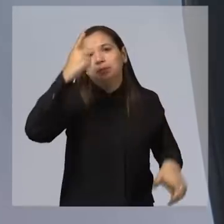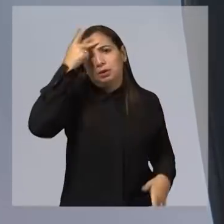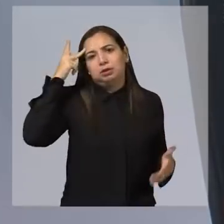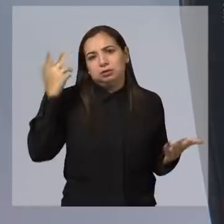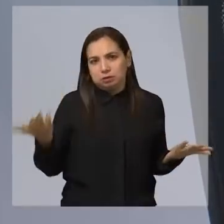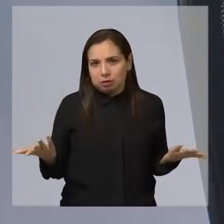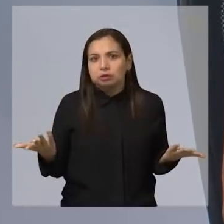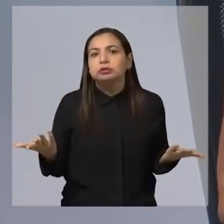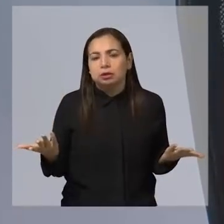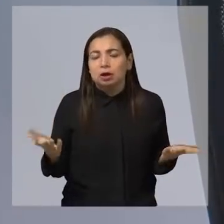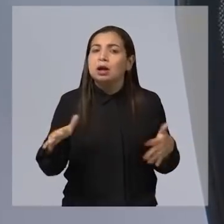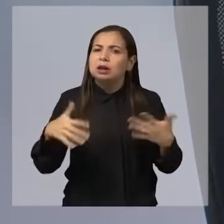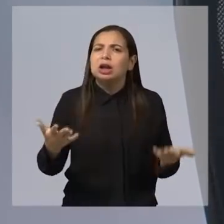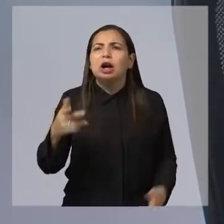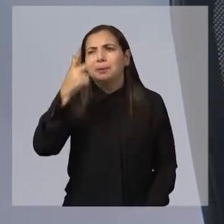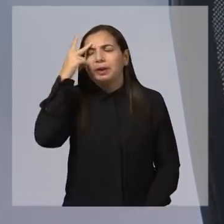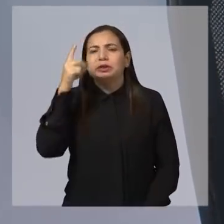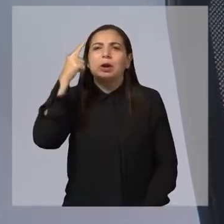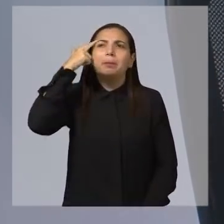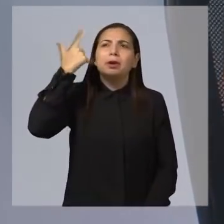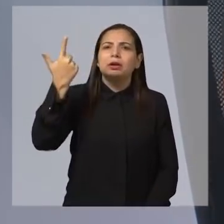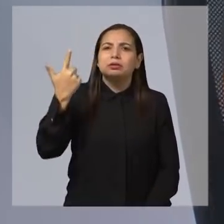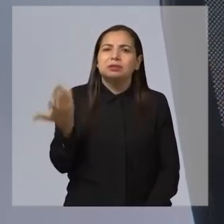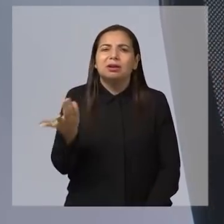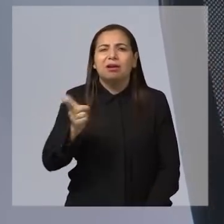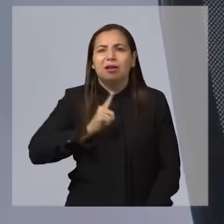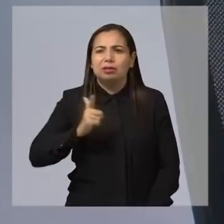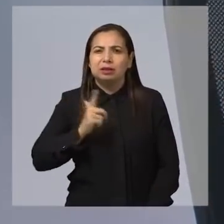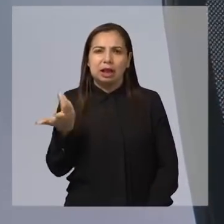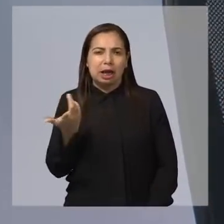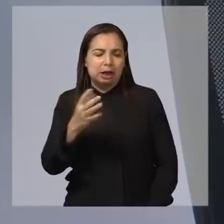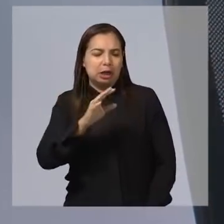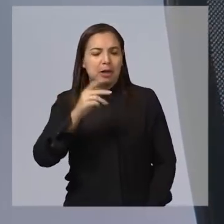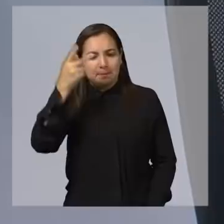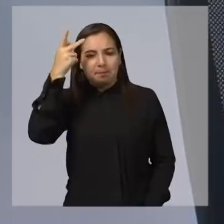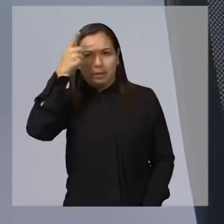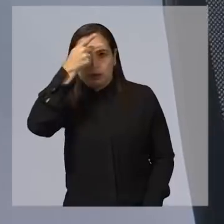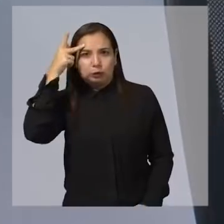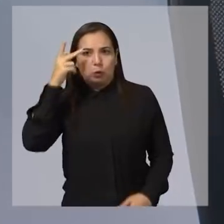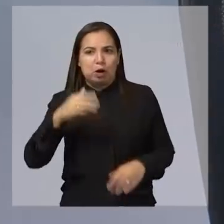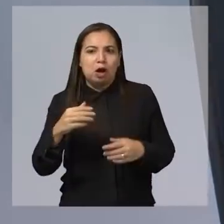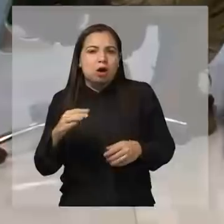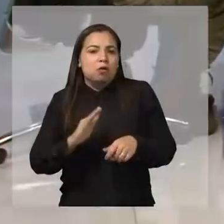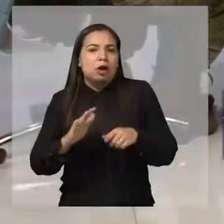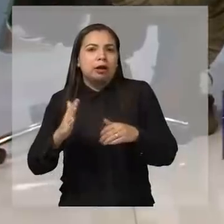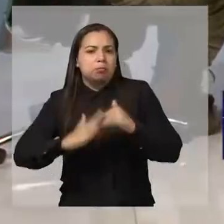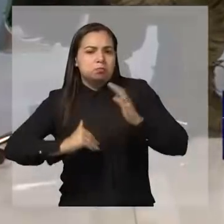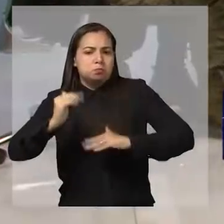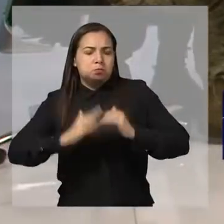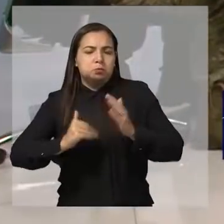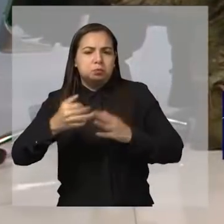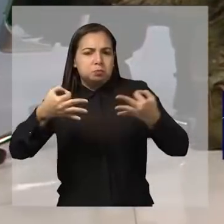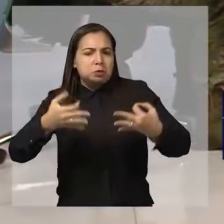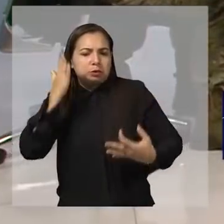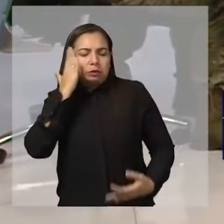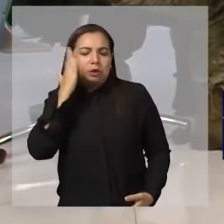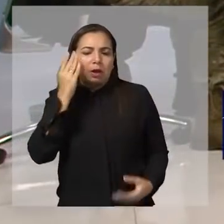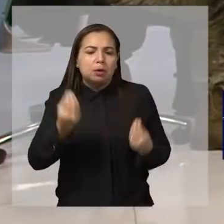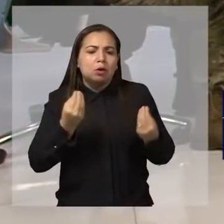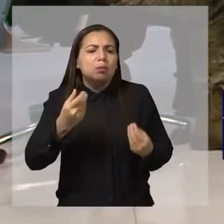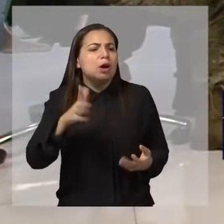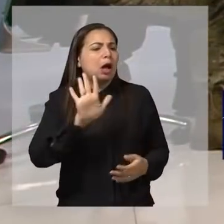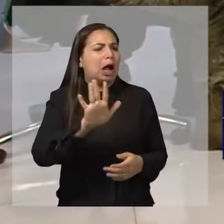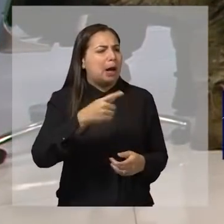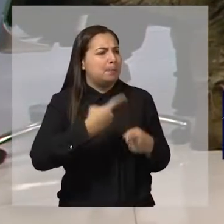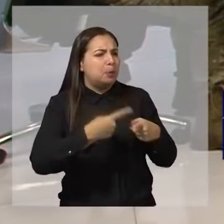pessoal acha que assim, não, aparece um monte de especialista. Não, é só fazer assim que dá certo. A gente trabalha, professor, em várias frentes ao